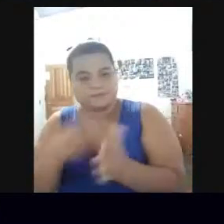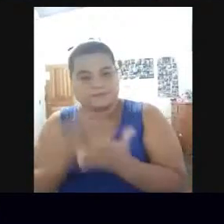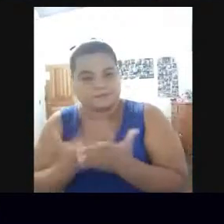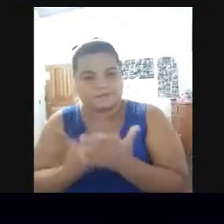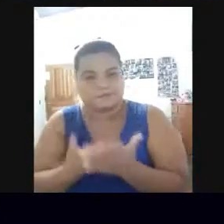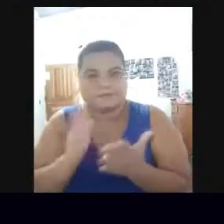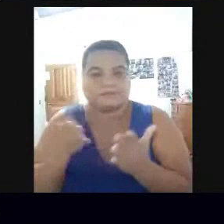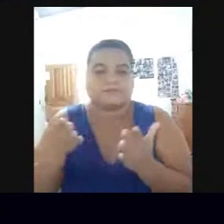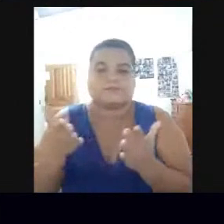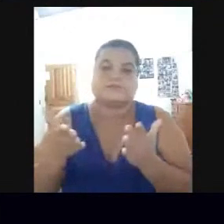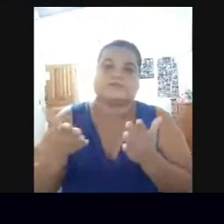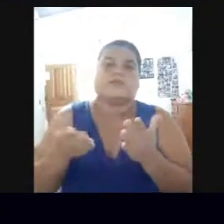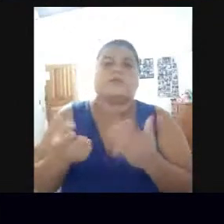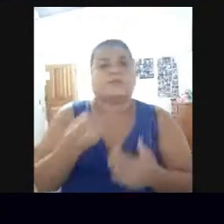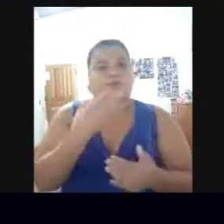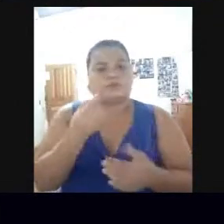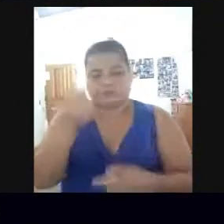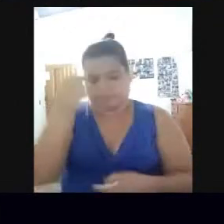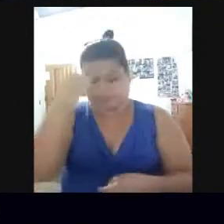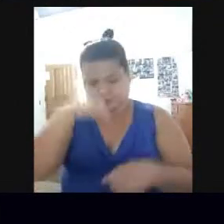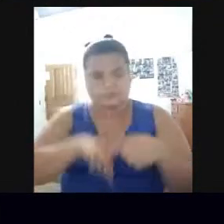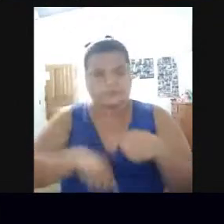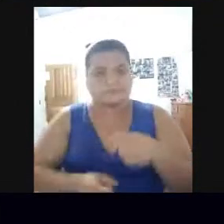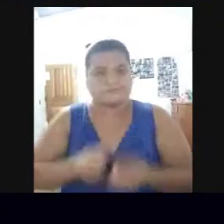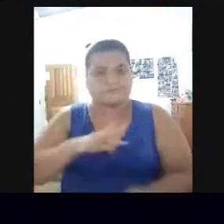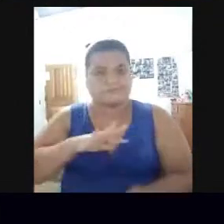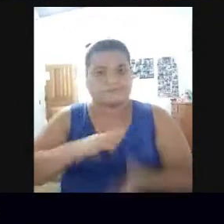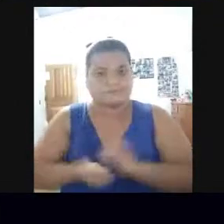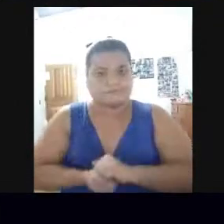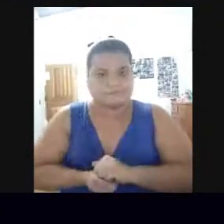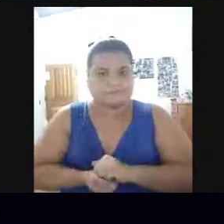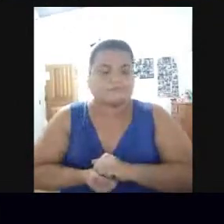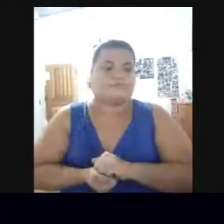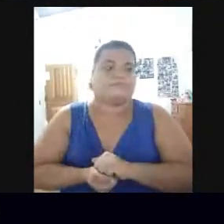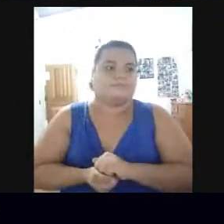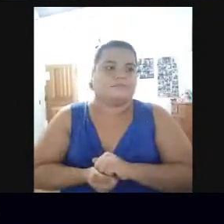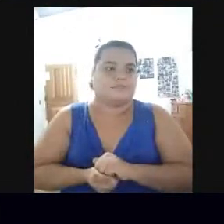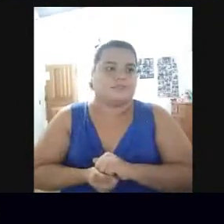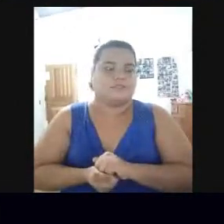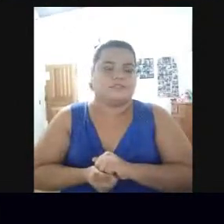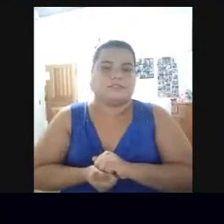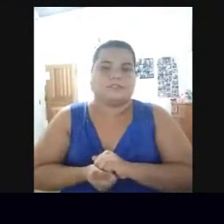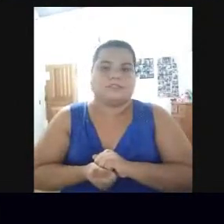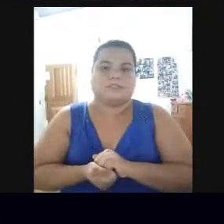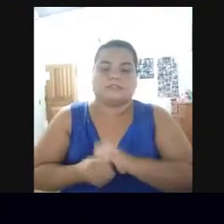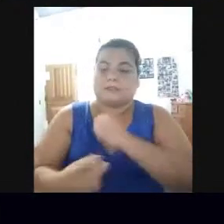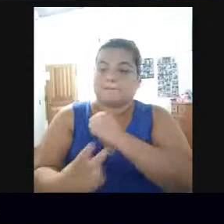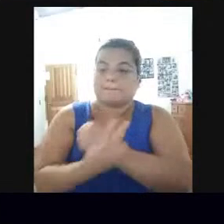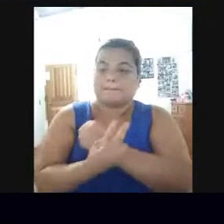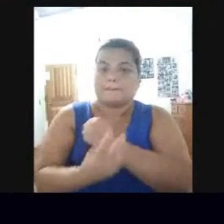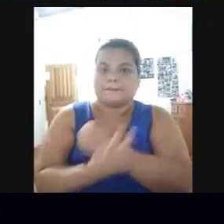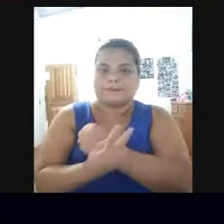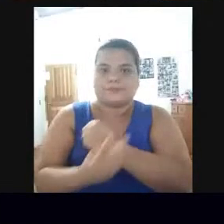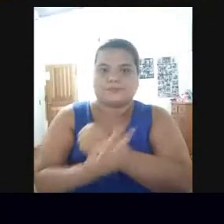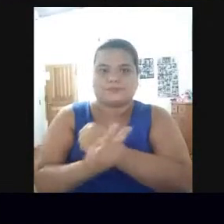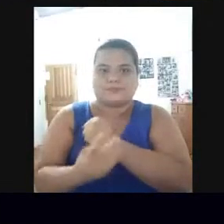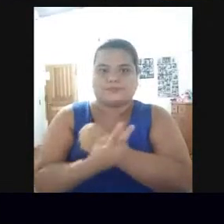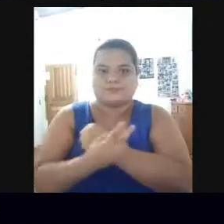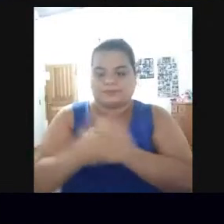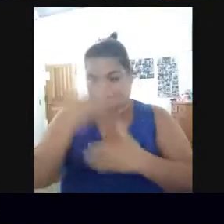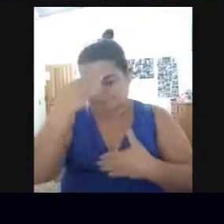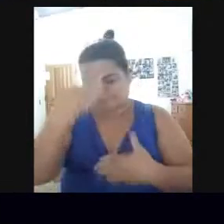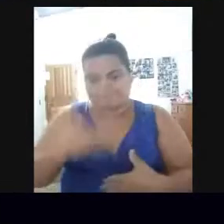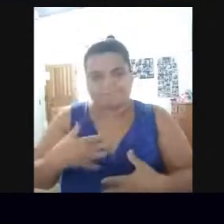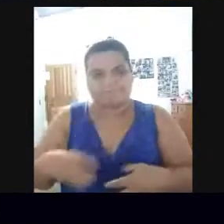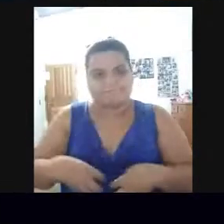benéficos, né, para o nosso organismo, um deles é a atuação neuroprotetora. Então, a suplementação de ômega 3 ela é muito utilizada no